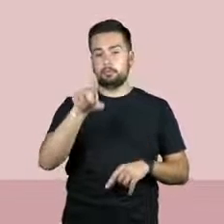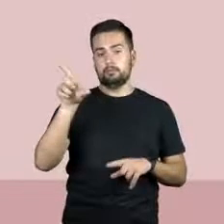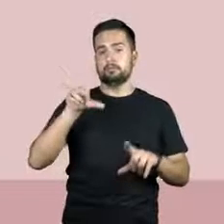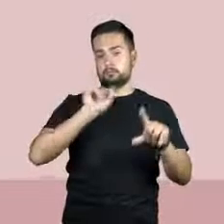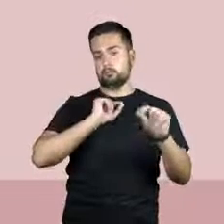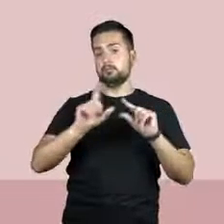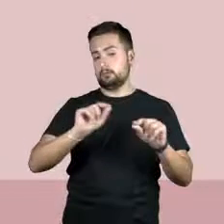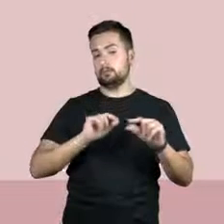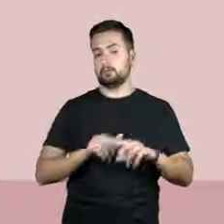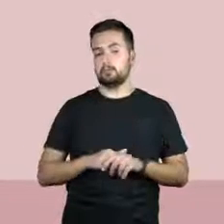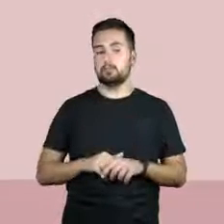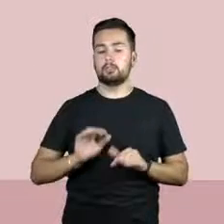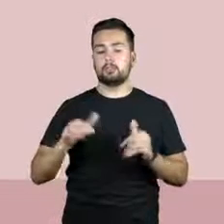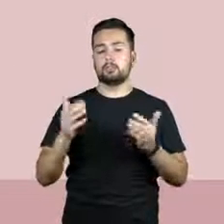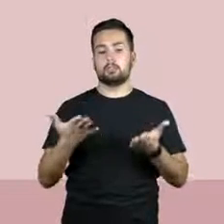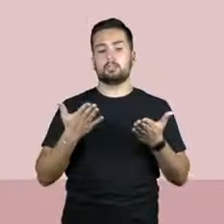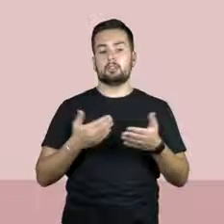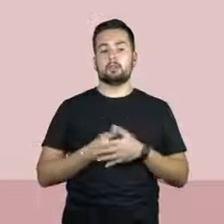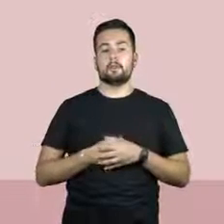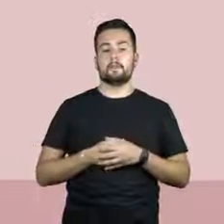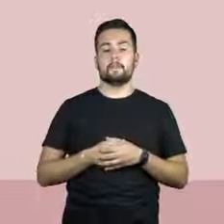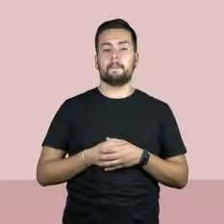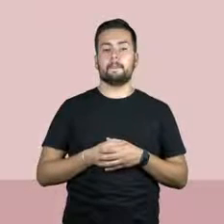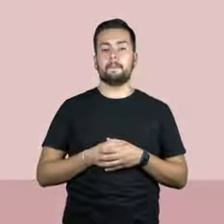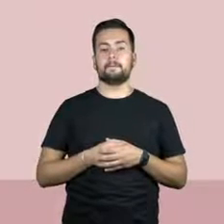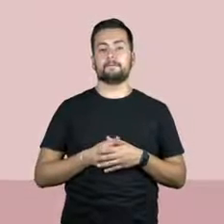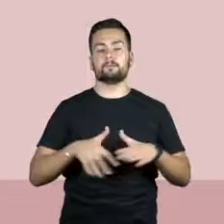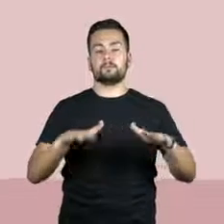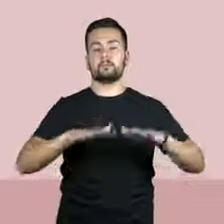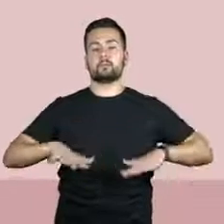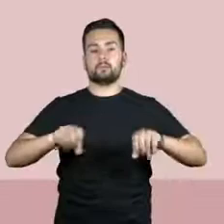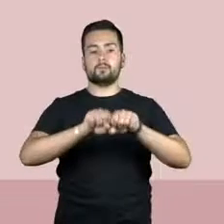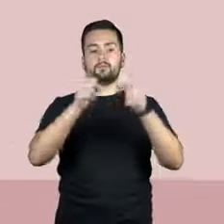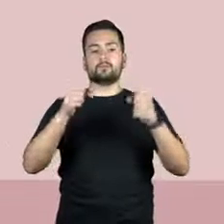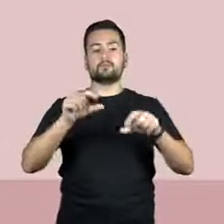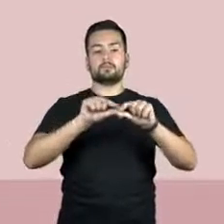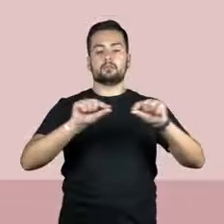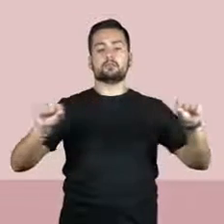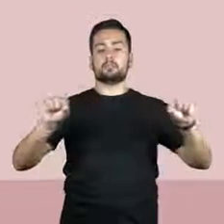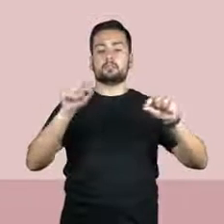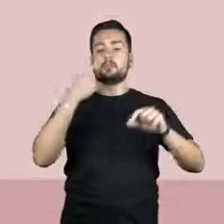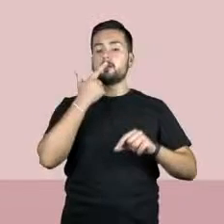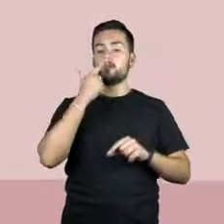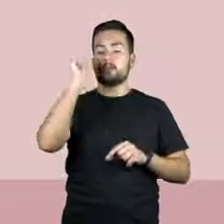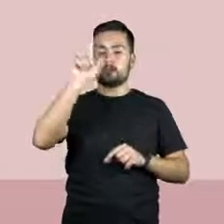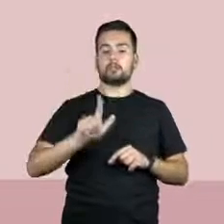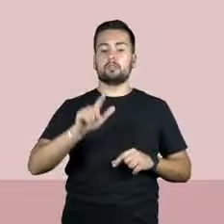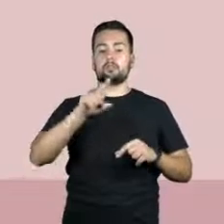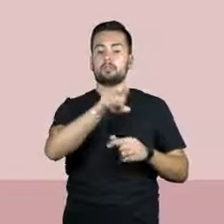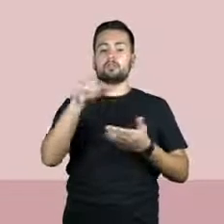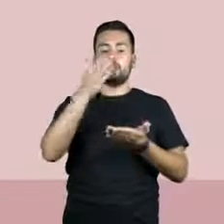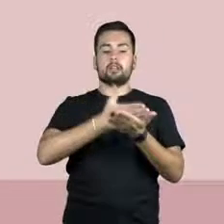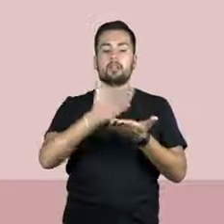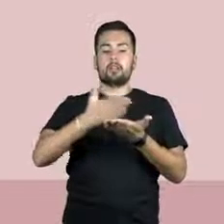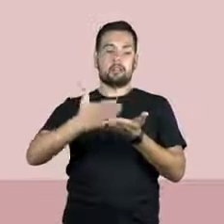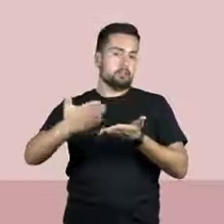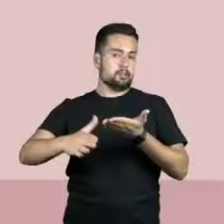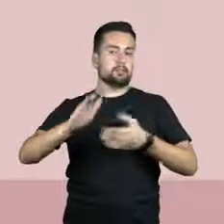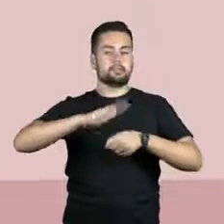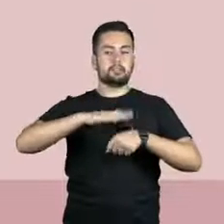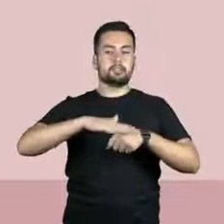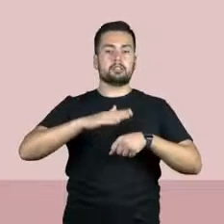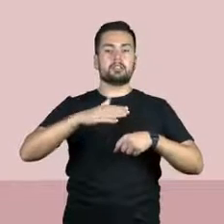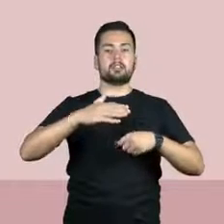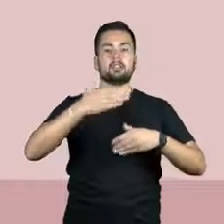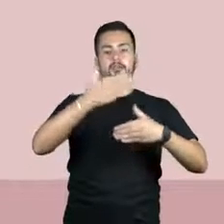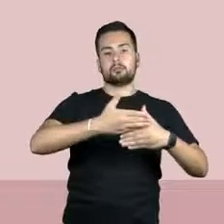tá? Então, partindo de uma superfície de ruptura aqui nessa linha em azul, você vai fazer fatias, né, blocos, né, vai